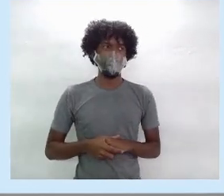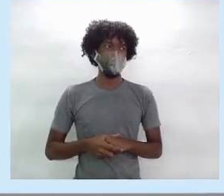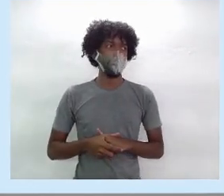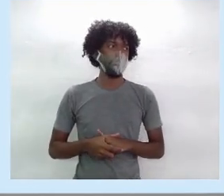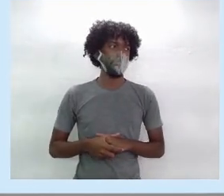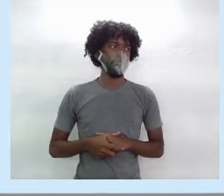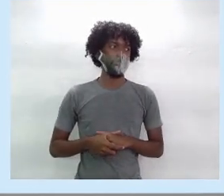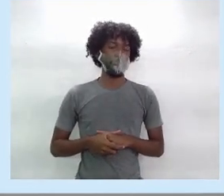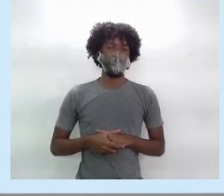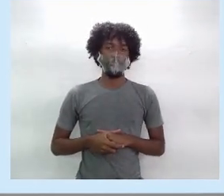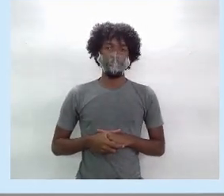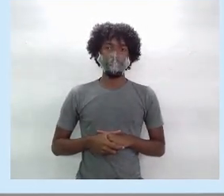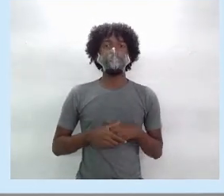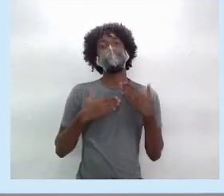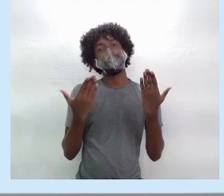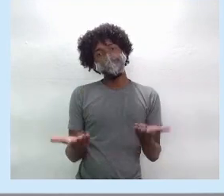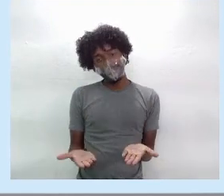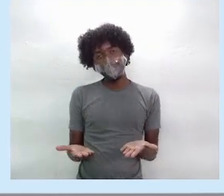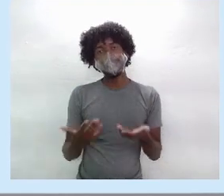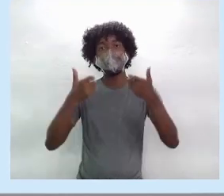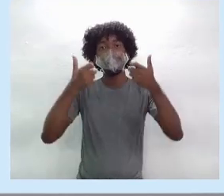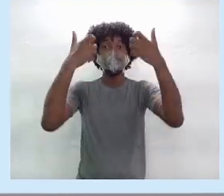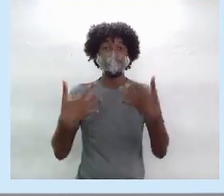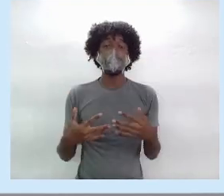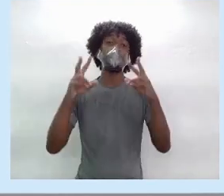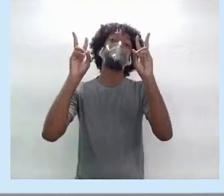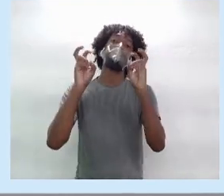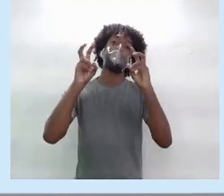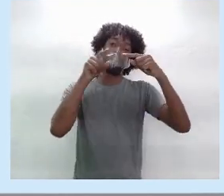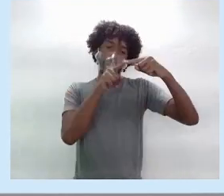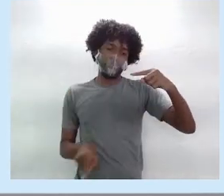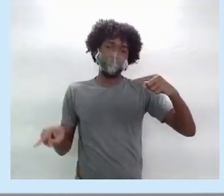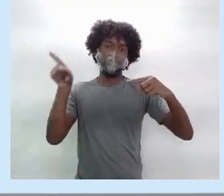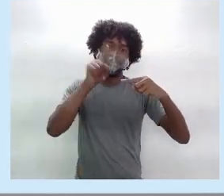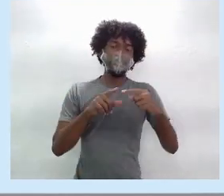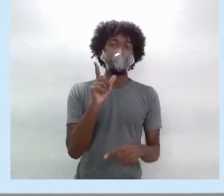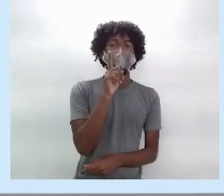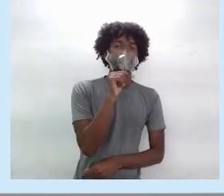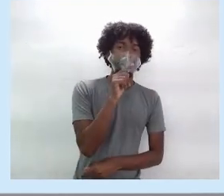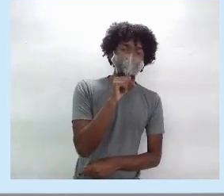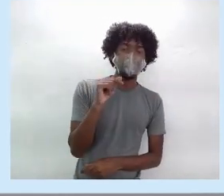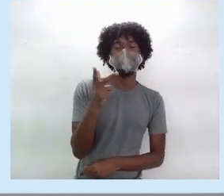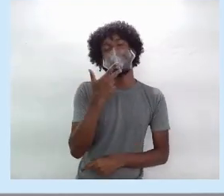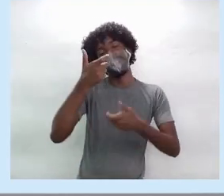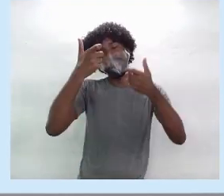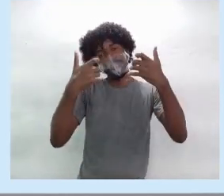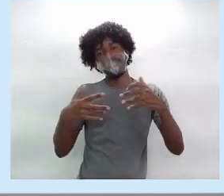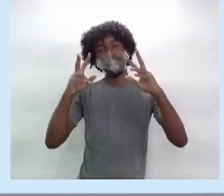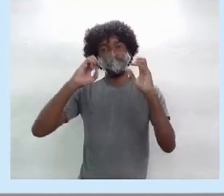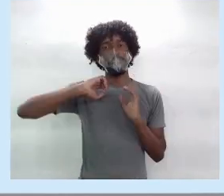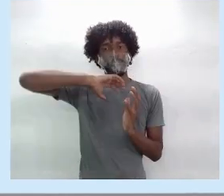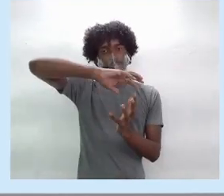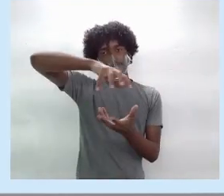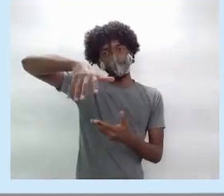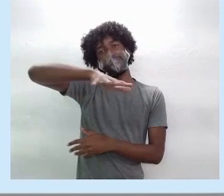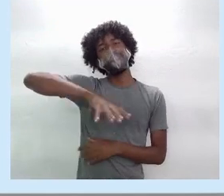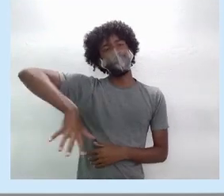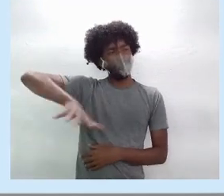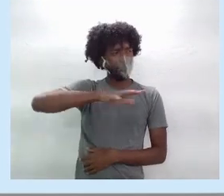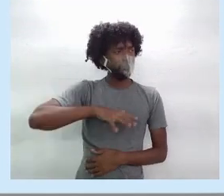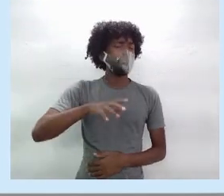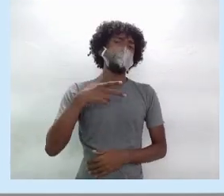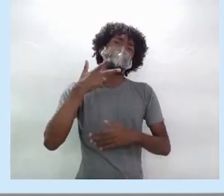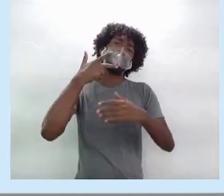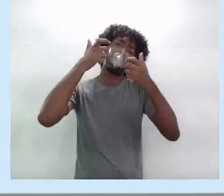Bom, é lógico que quando se fala desse ciclo de água do nosso planeta, aí eu vou falar sobre essa questão de